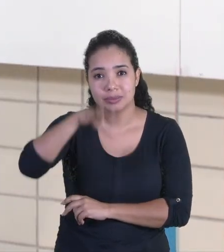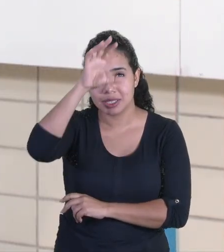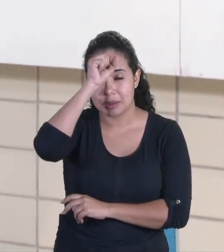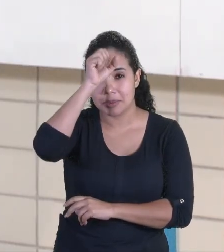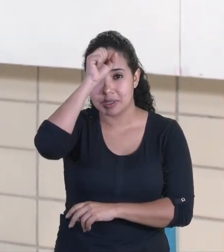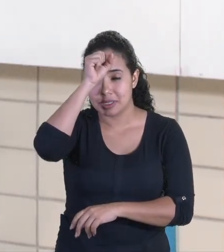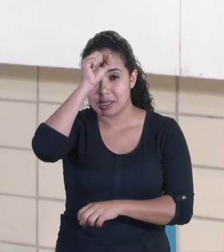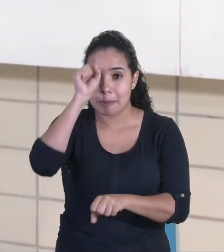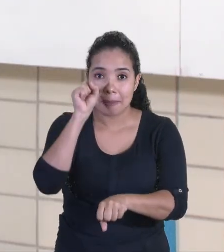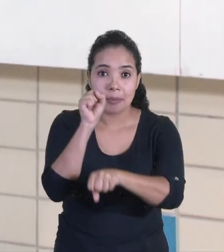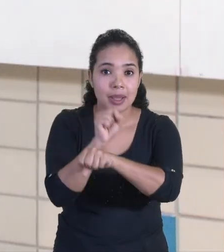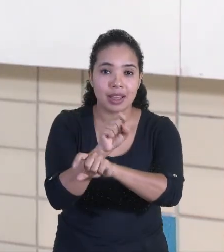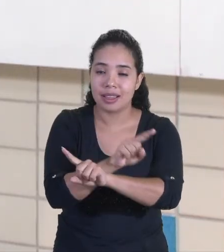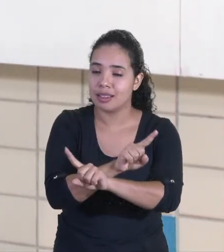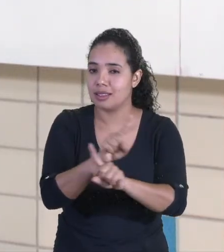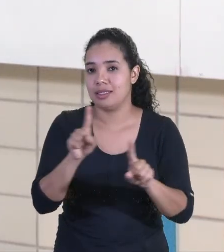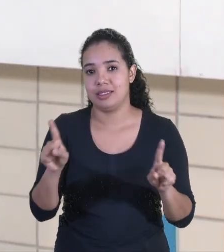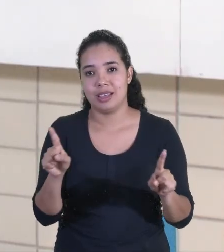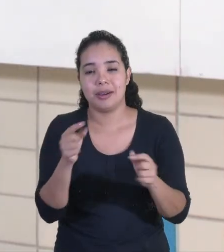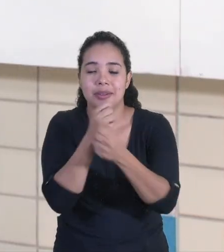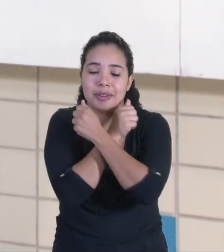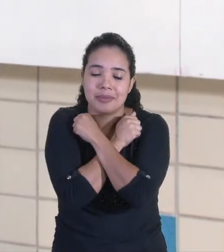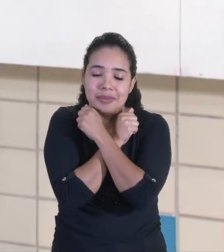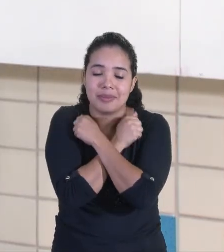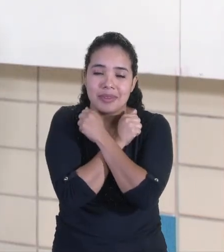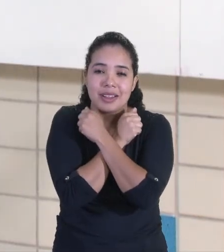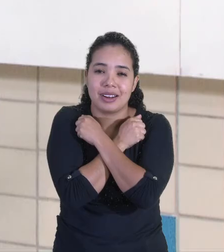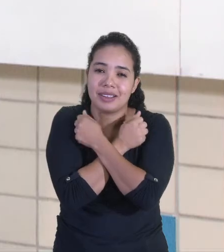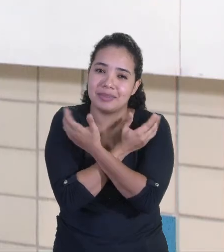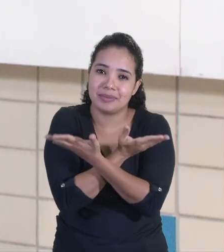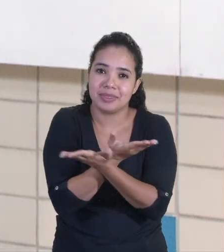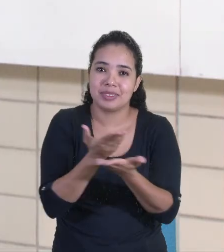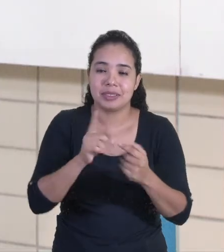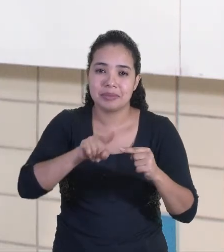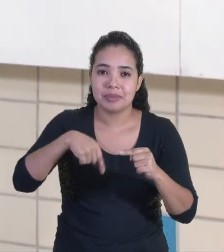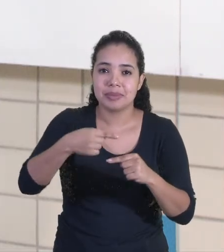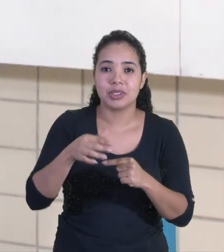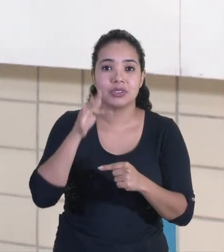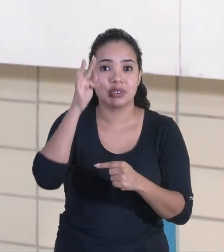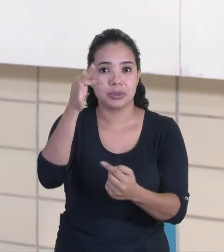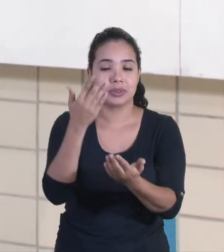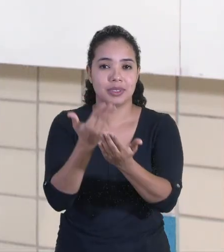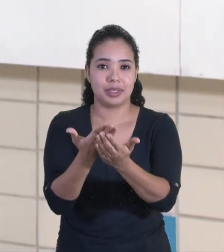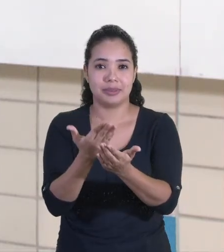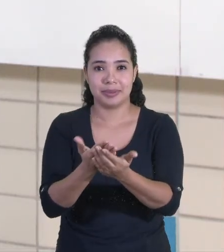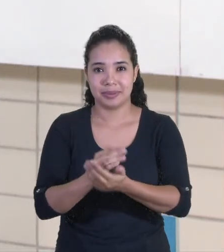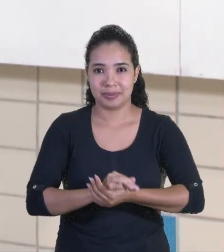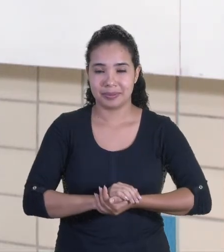parar. Sendo assim, abraços e sabedoria e até a próxima aula.